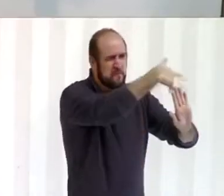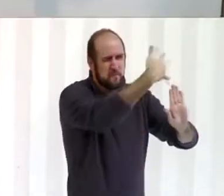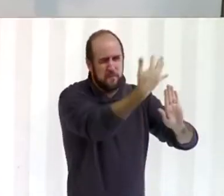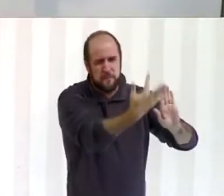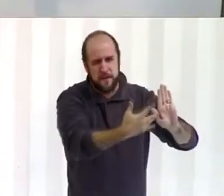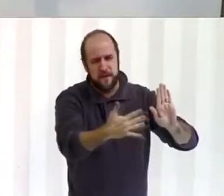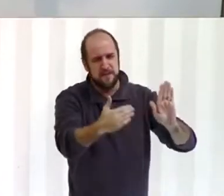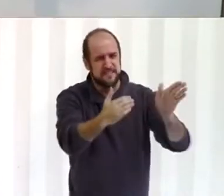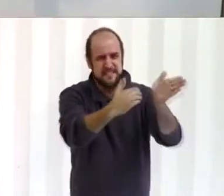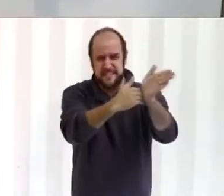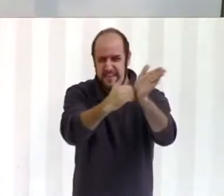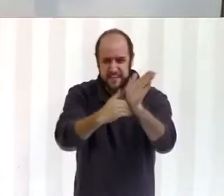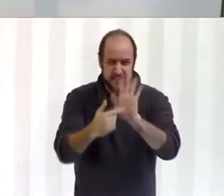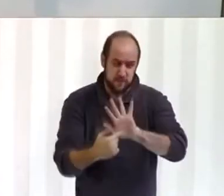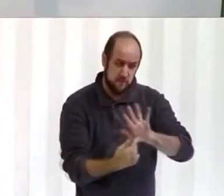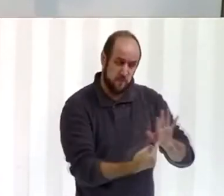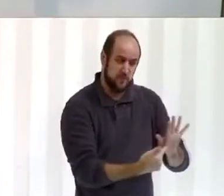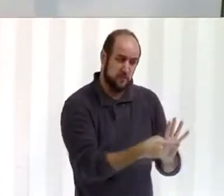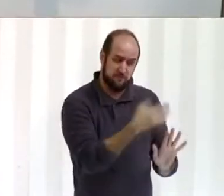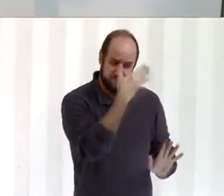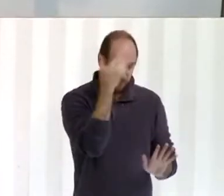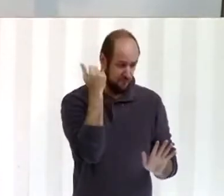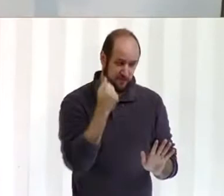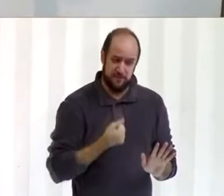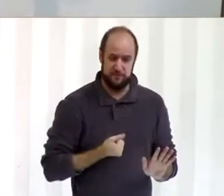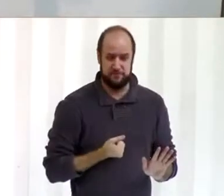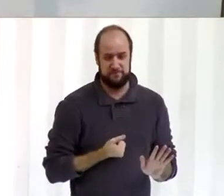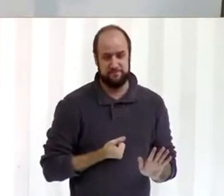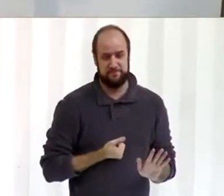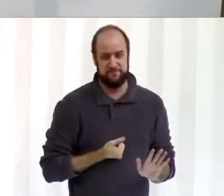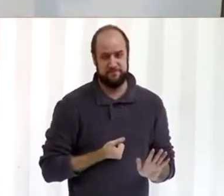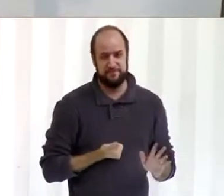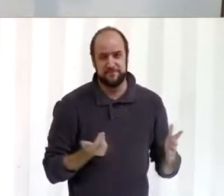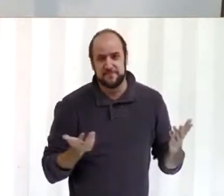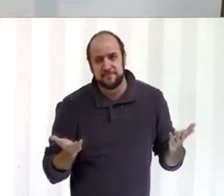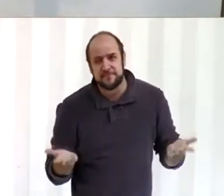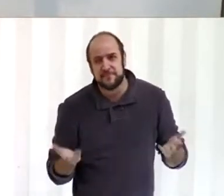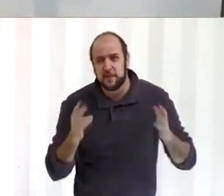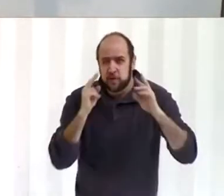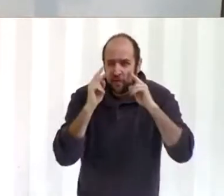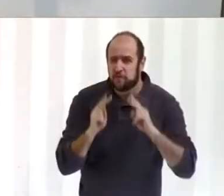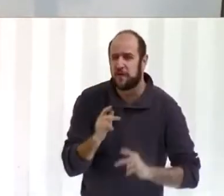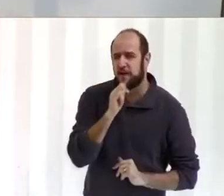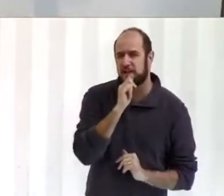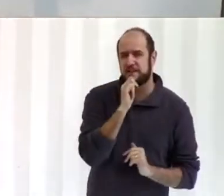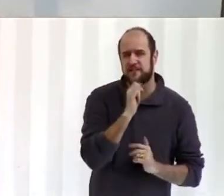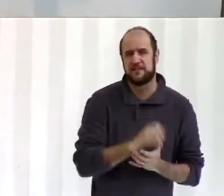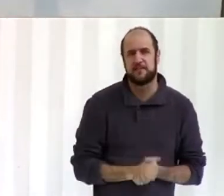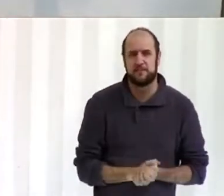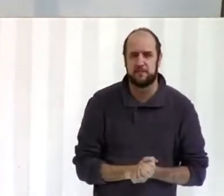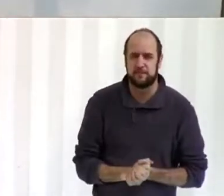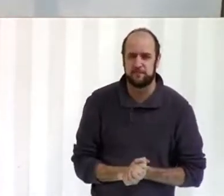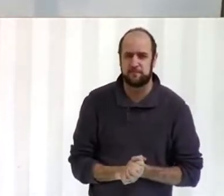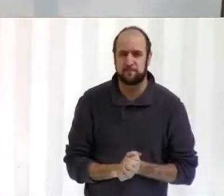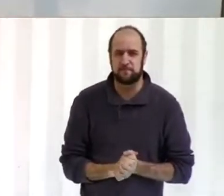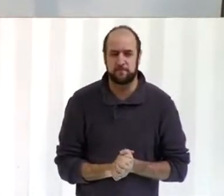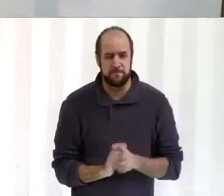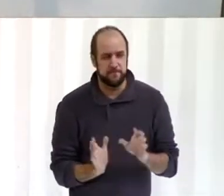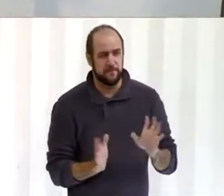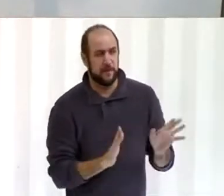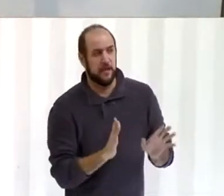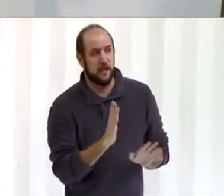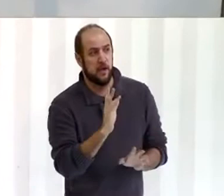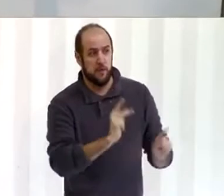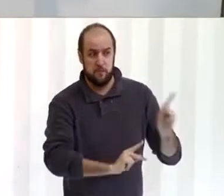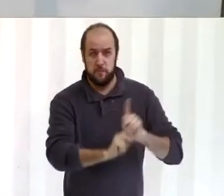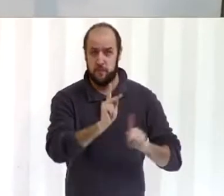ocultas que não sabes. Irmãos, o povo de Deus acredita em oração.